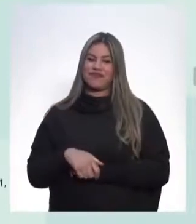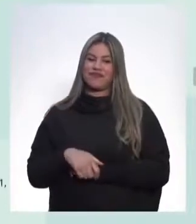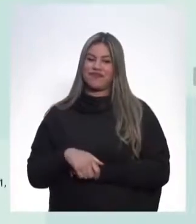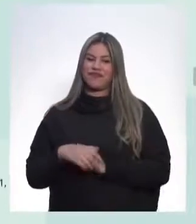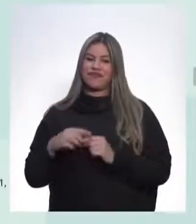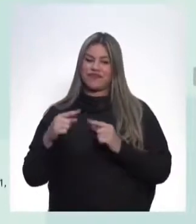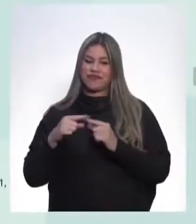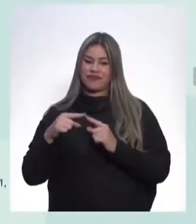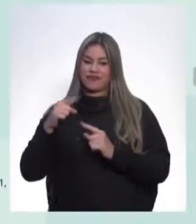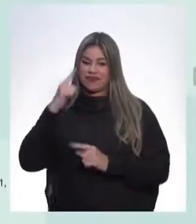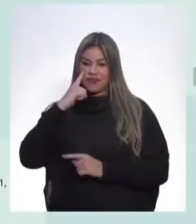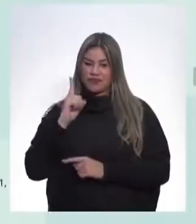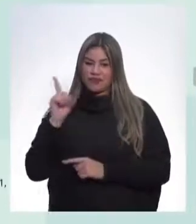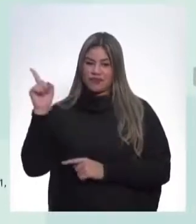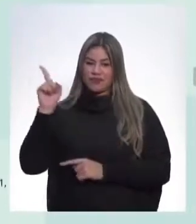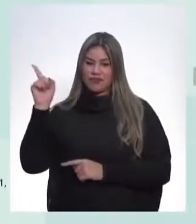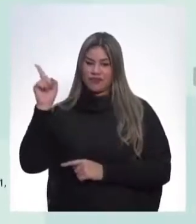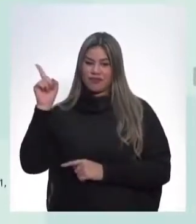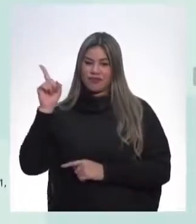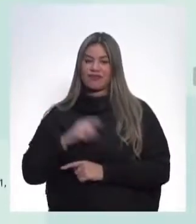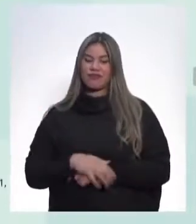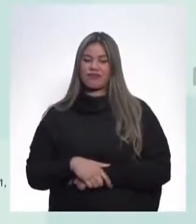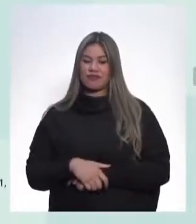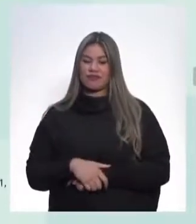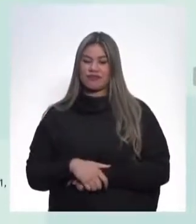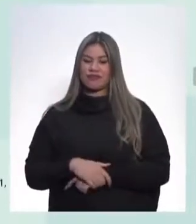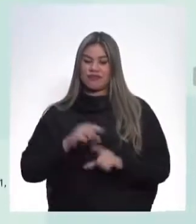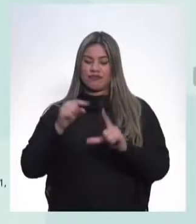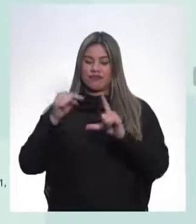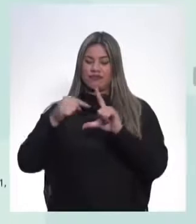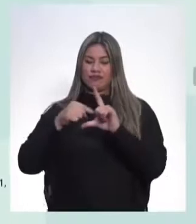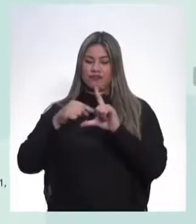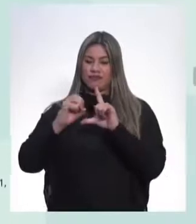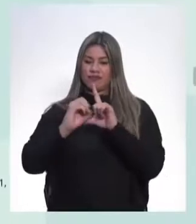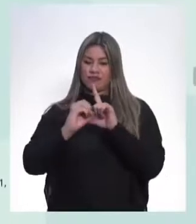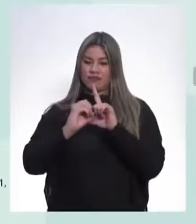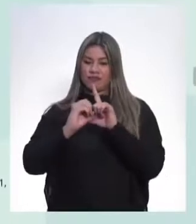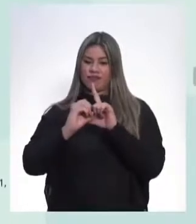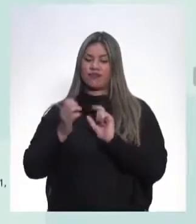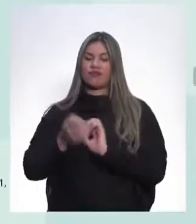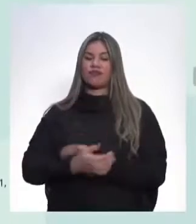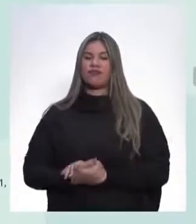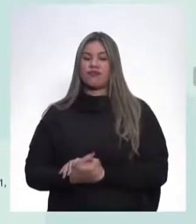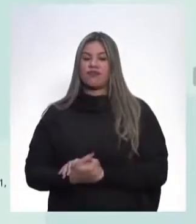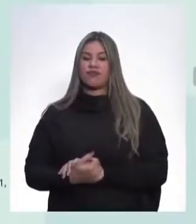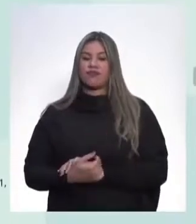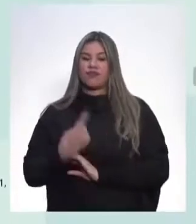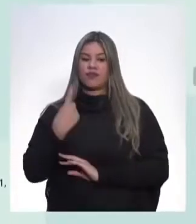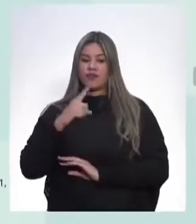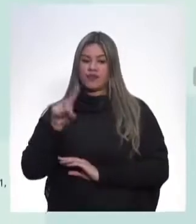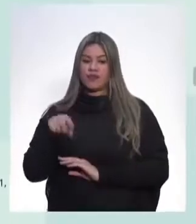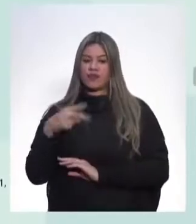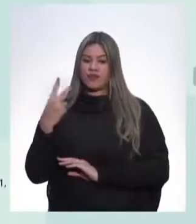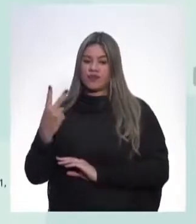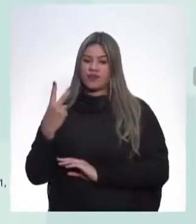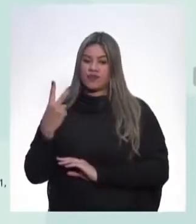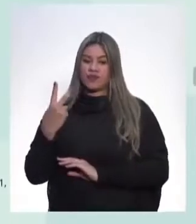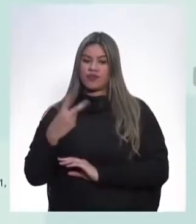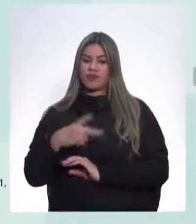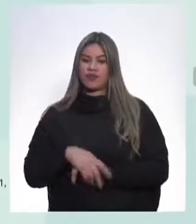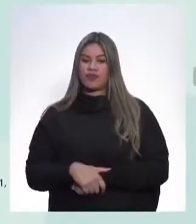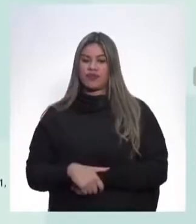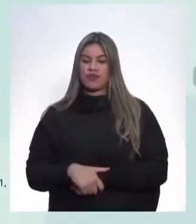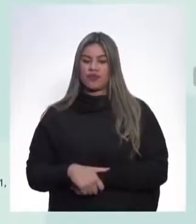no gráfico tá aqui, ó. Origem, 0, 0. Certo? Outro, 1 e 2. Se eu